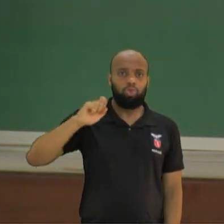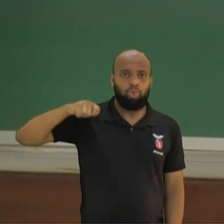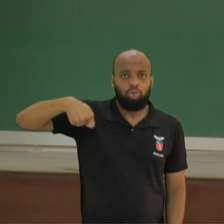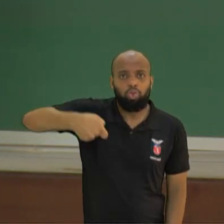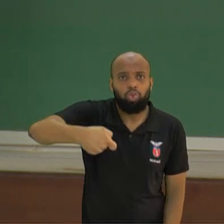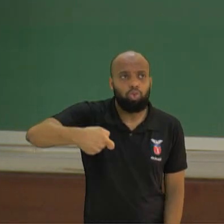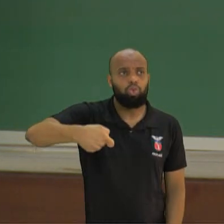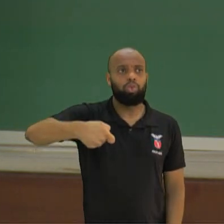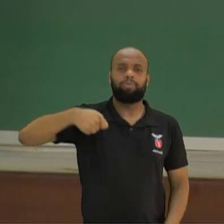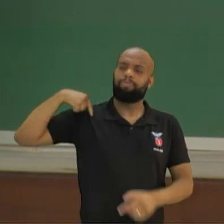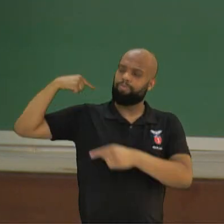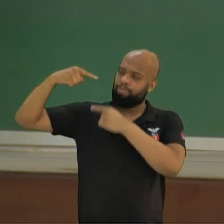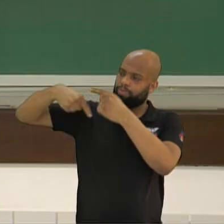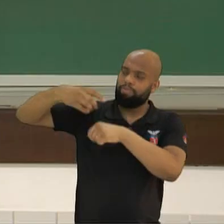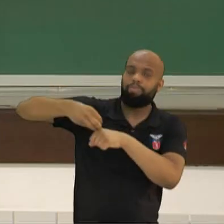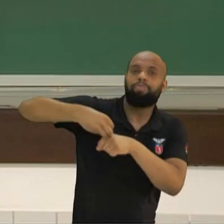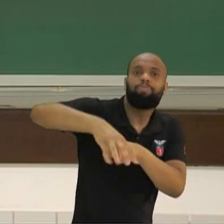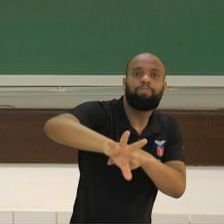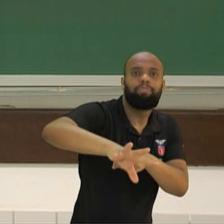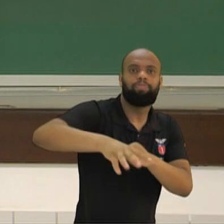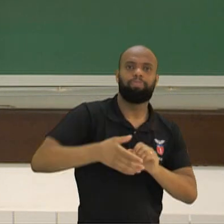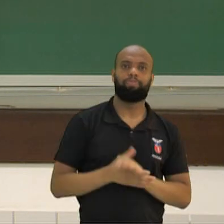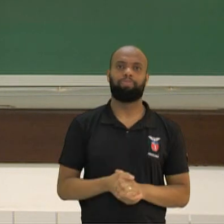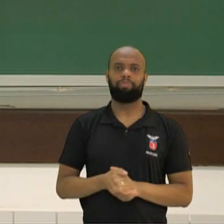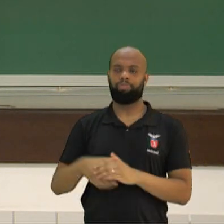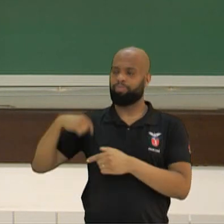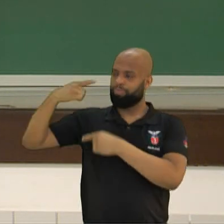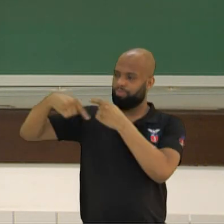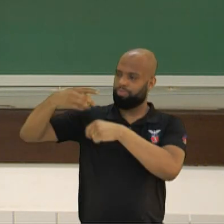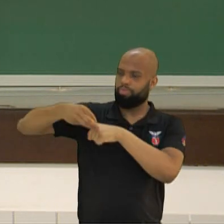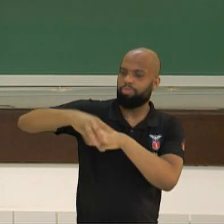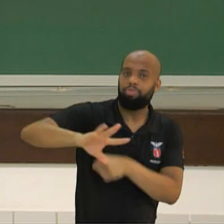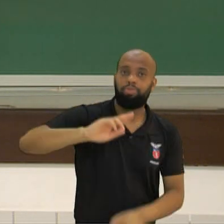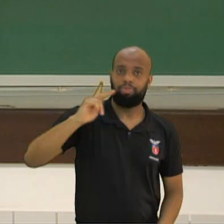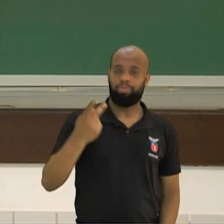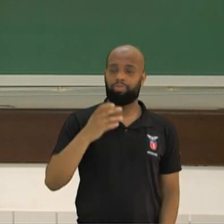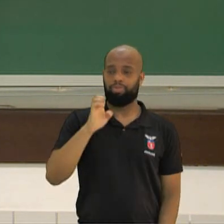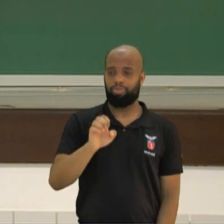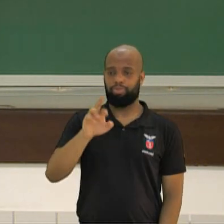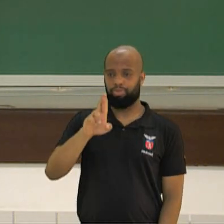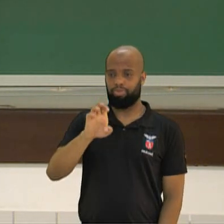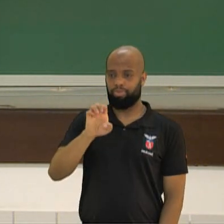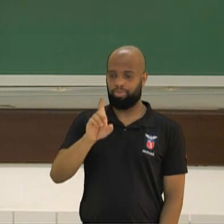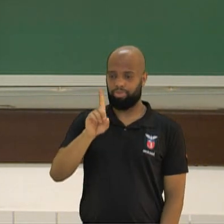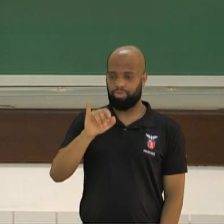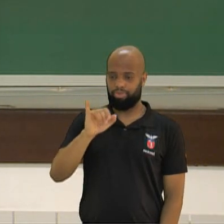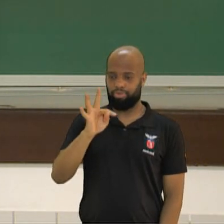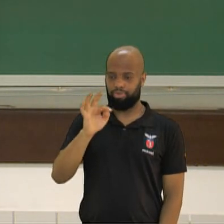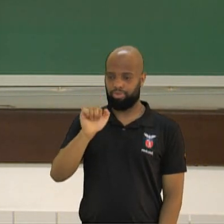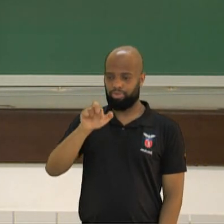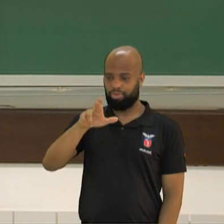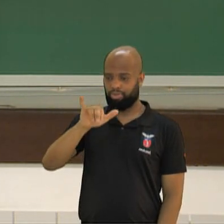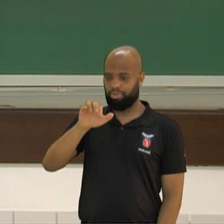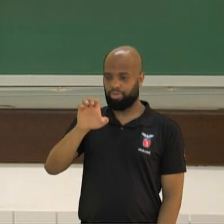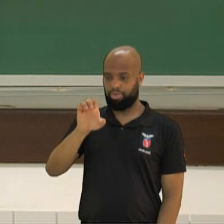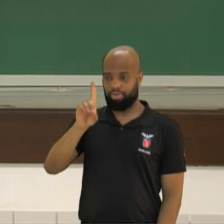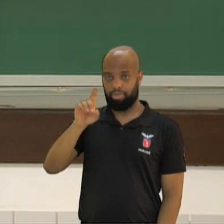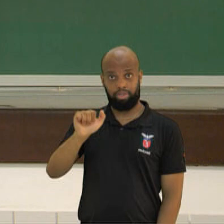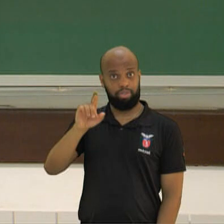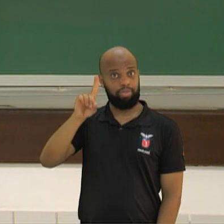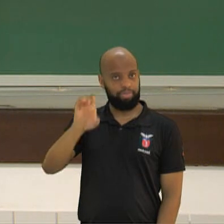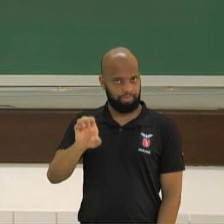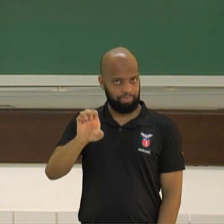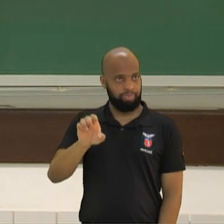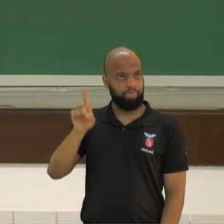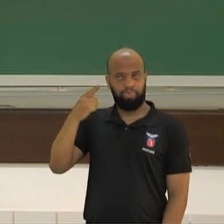acerca daquilo que nós chamamos hoje de hereditariedade. Eu tenho aqui um quadro, meus queridos, que mostra